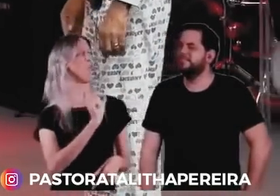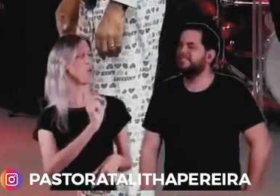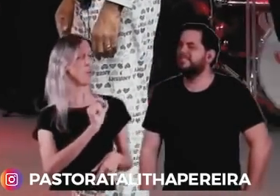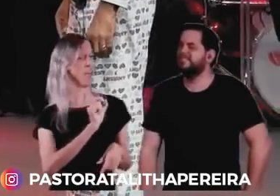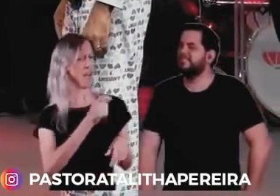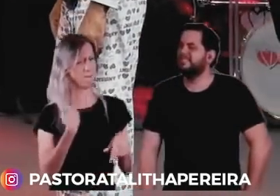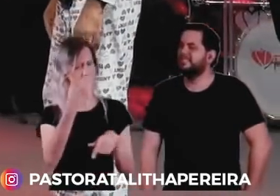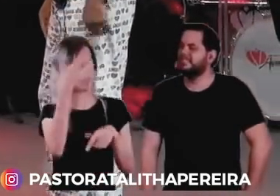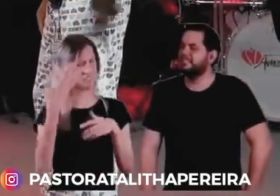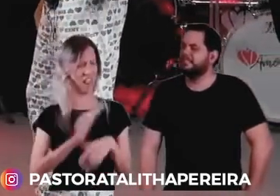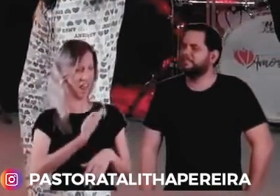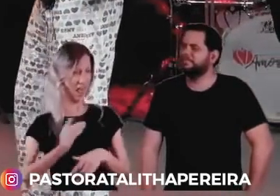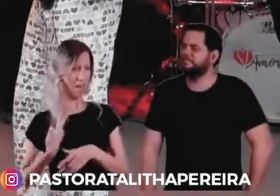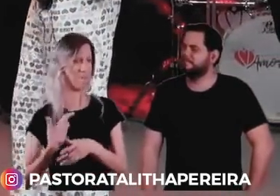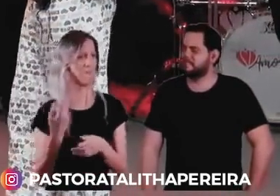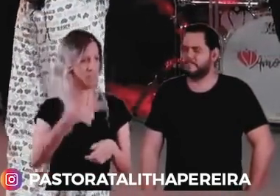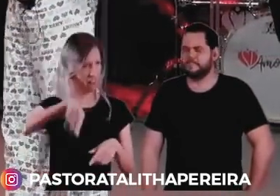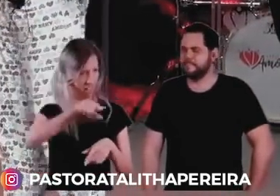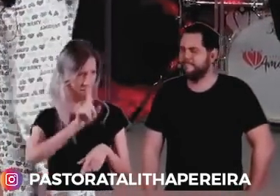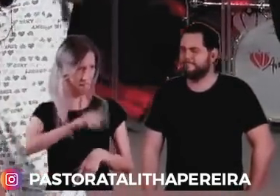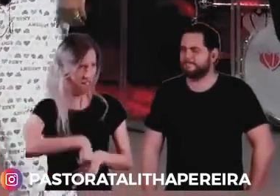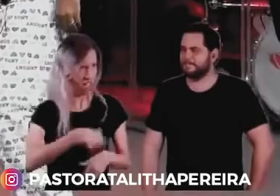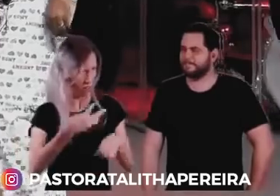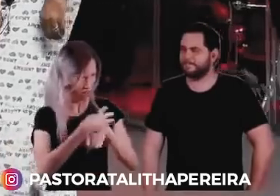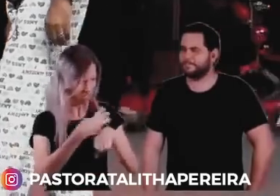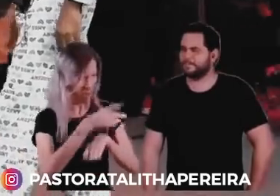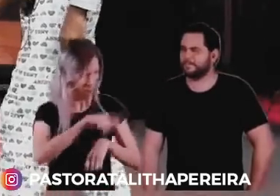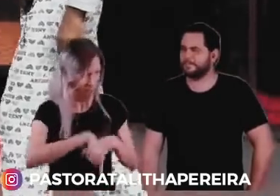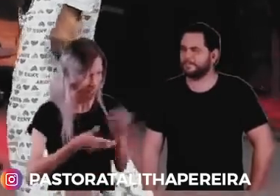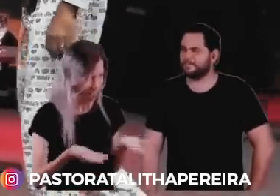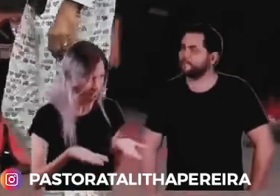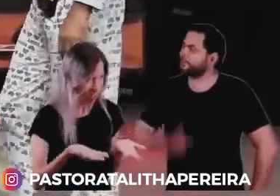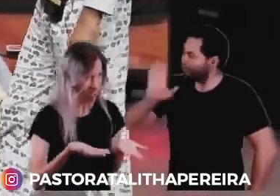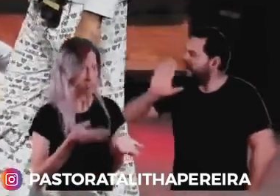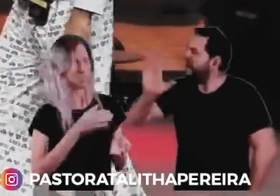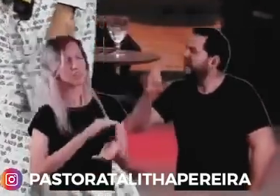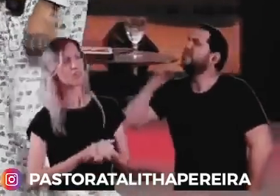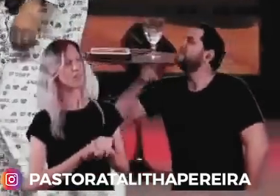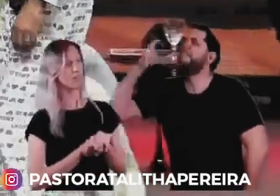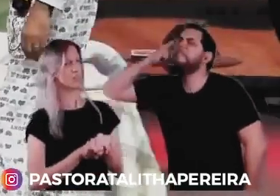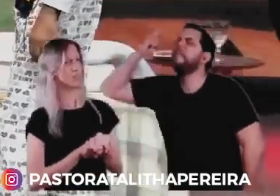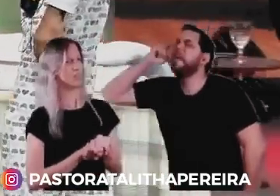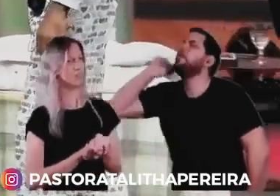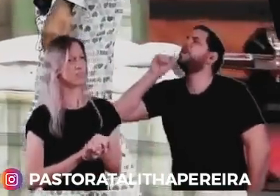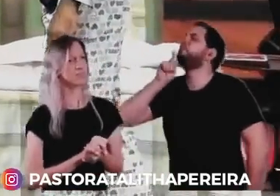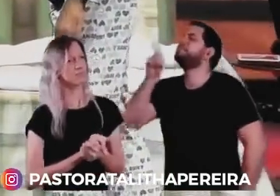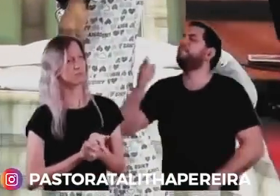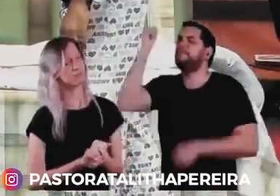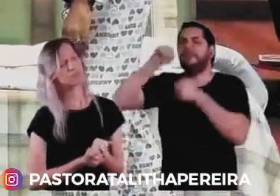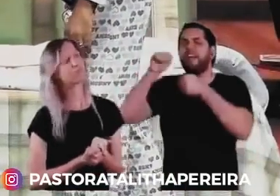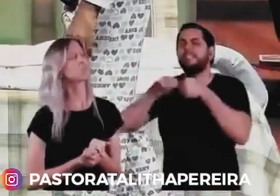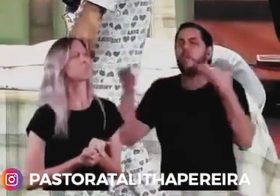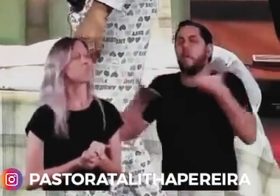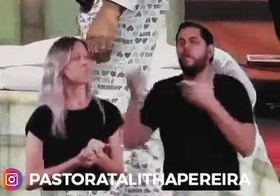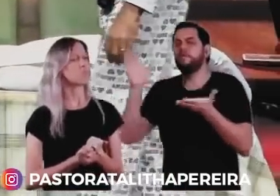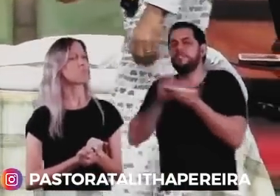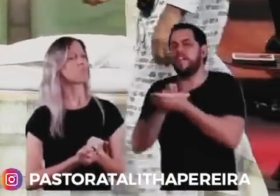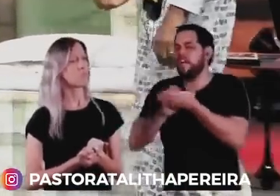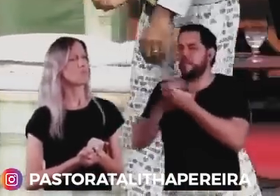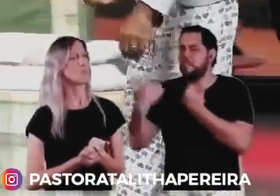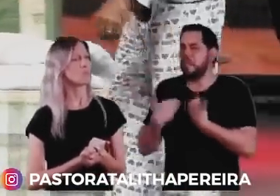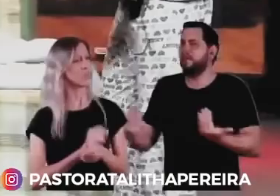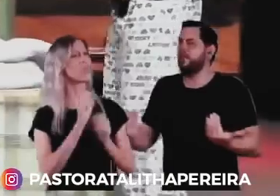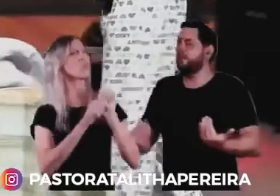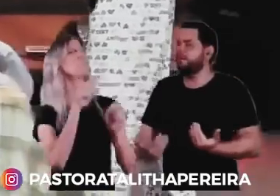suas parceiras, dessas suas amiguinhas de WhatsApp, é? Você, olha, tu não tem ideia do que você aprontou no dia de hoje todinho comigo.